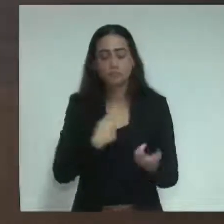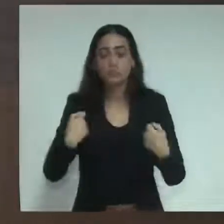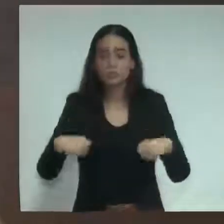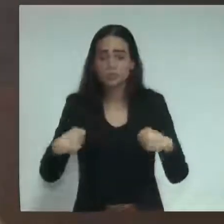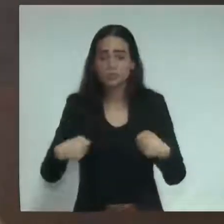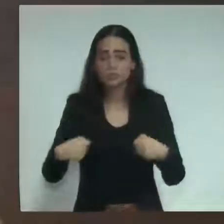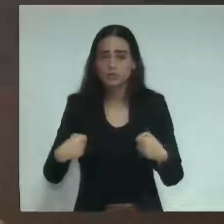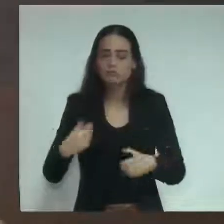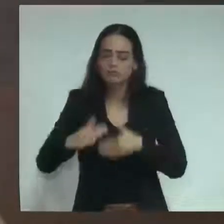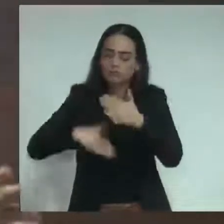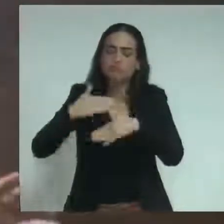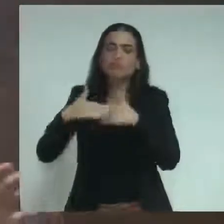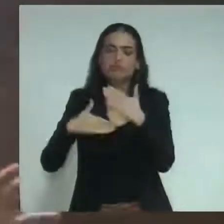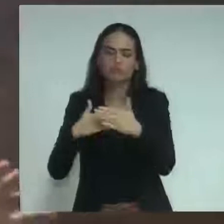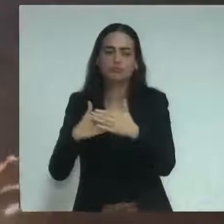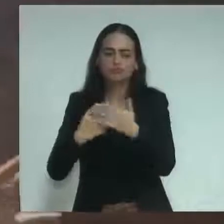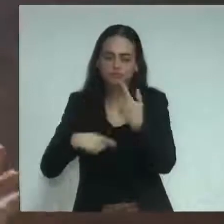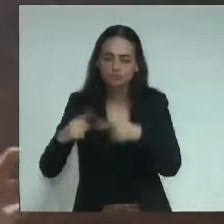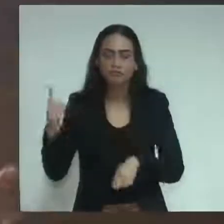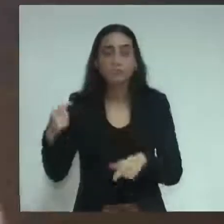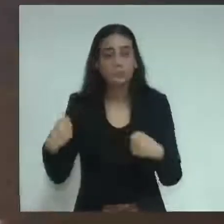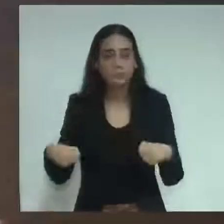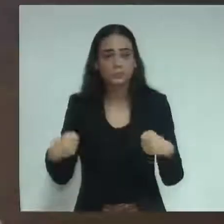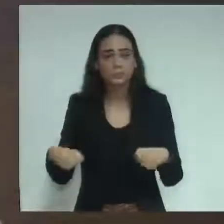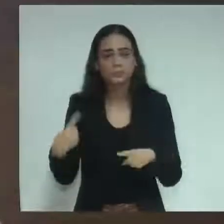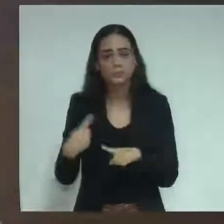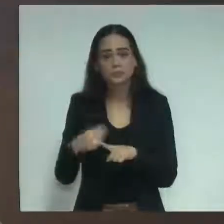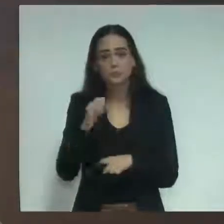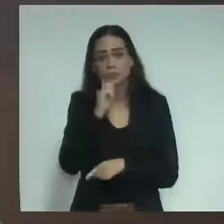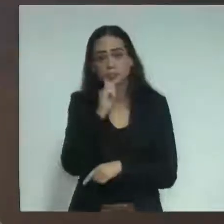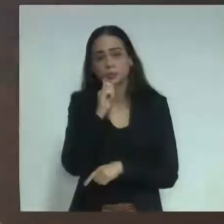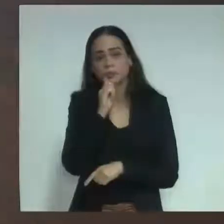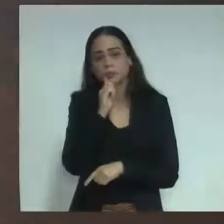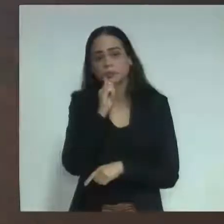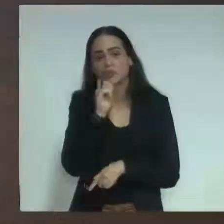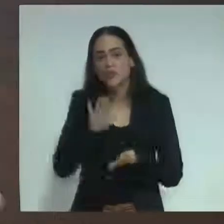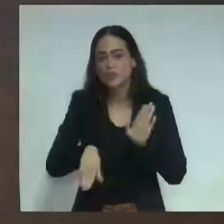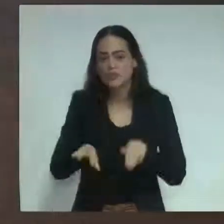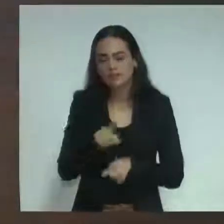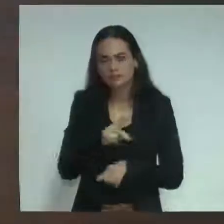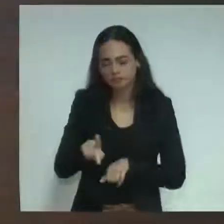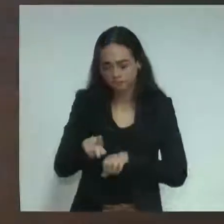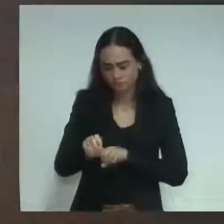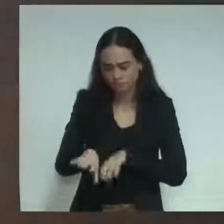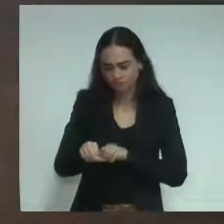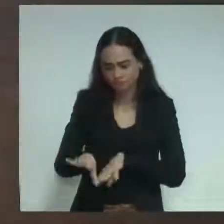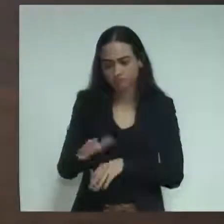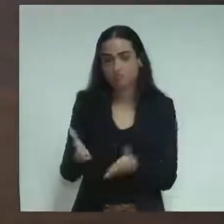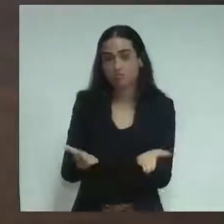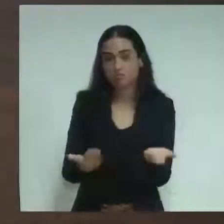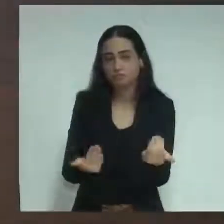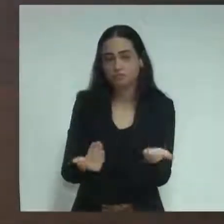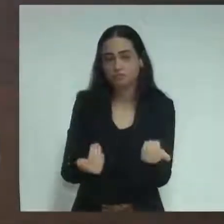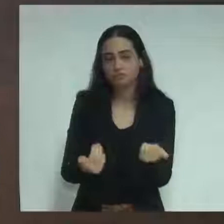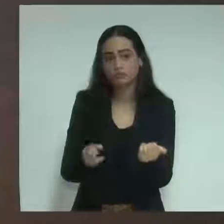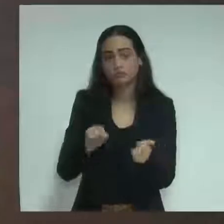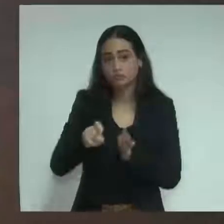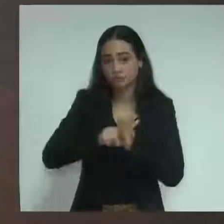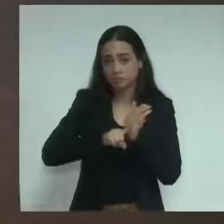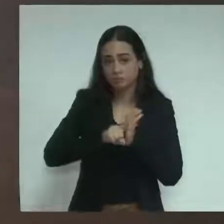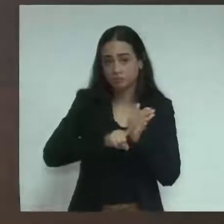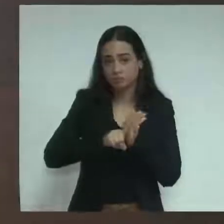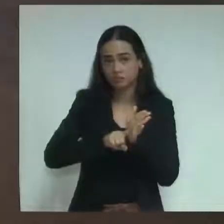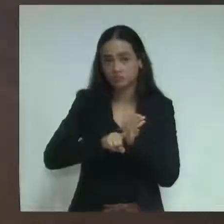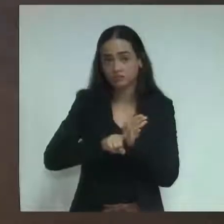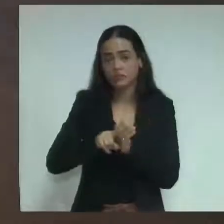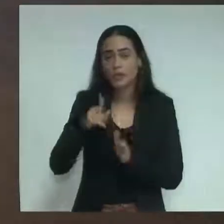salto, porque eu tenho falado muito isso na escola, né, quando a gente vai dar aula para os jovens. A maioria quando a gente faz uma pesquisa,